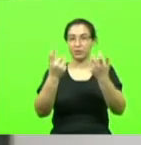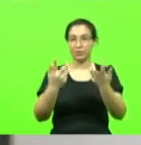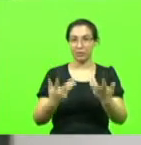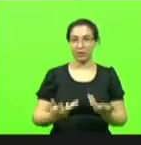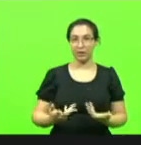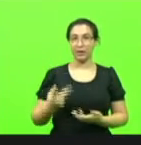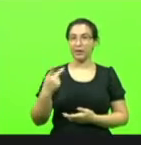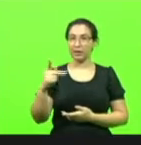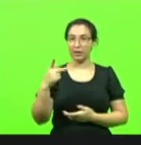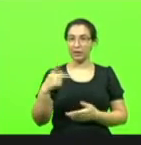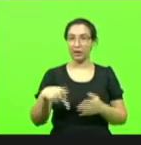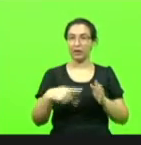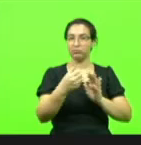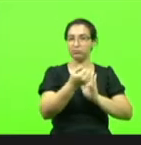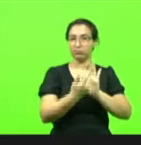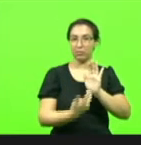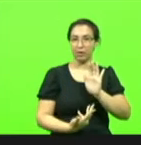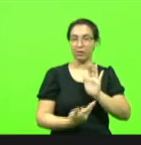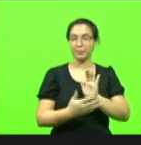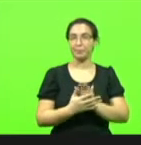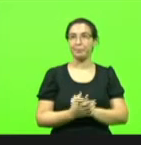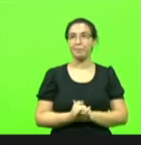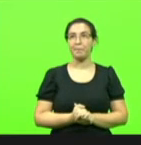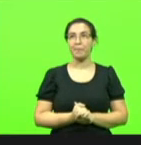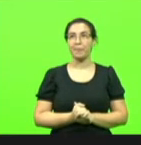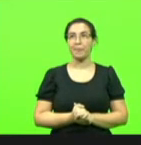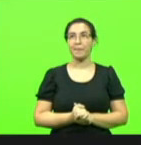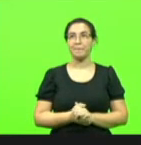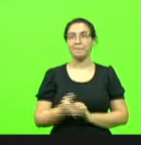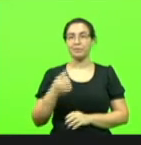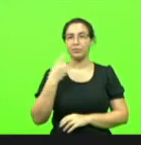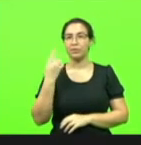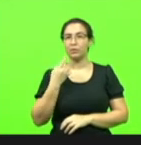relatoria Deputado Milton está presente